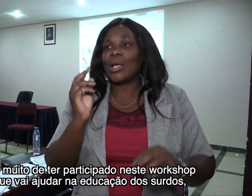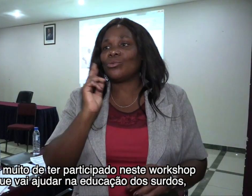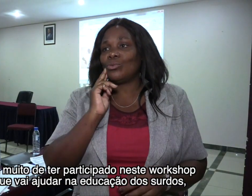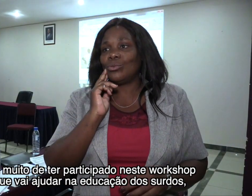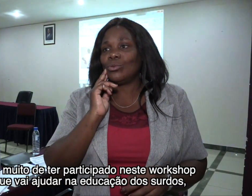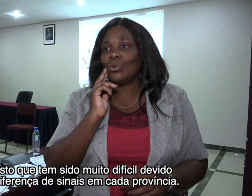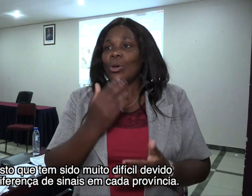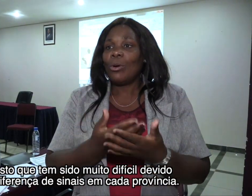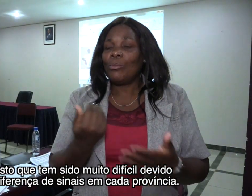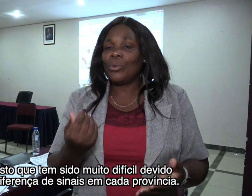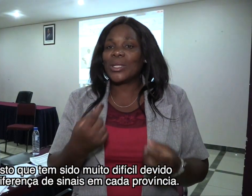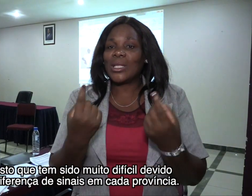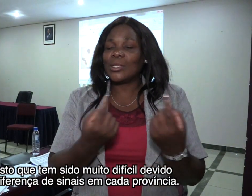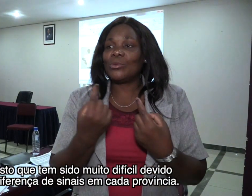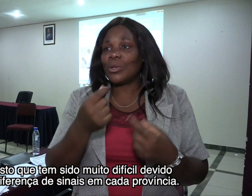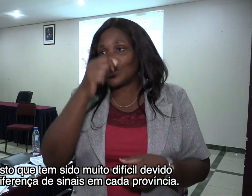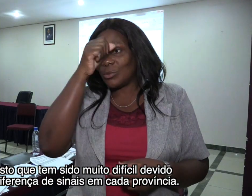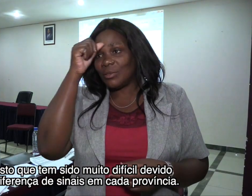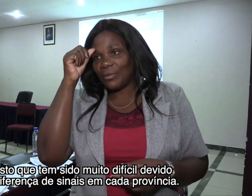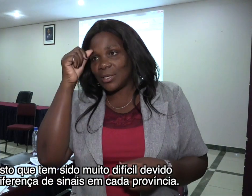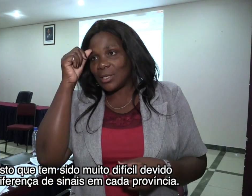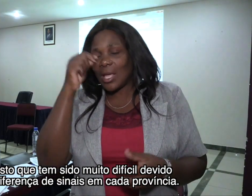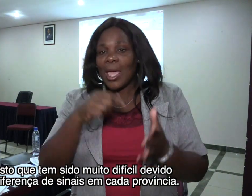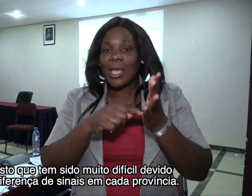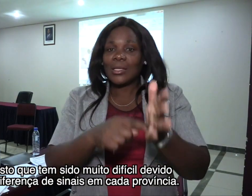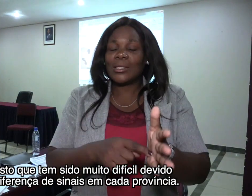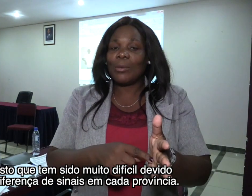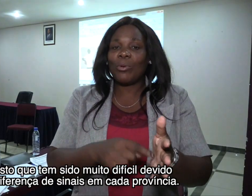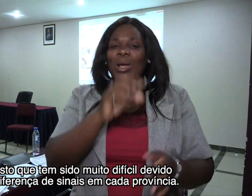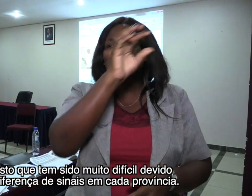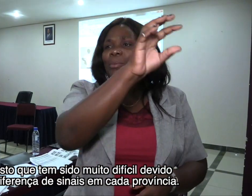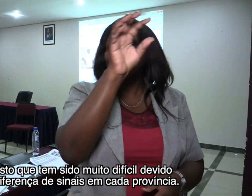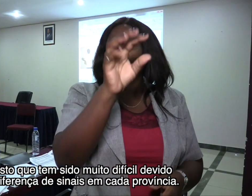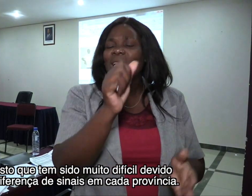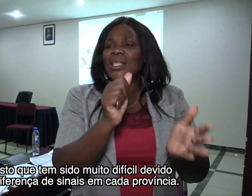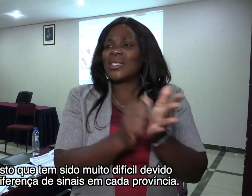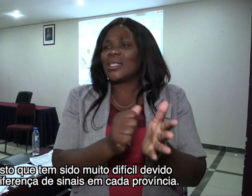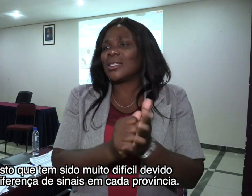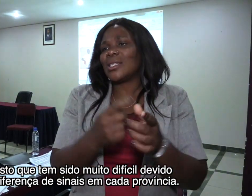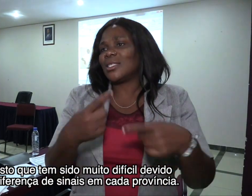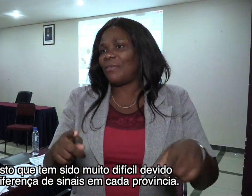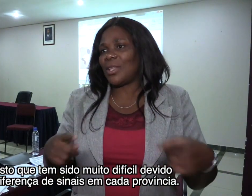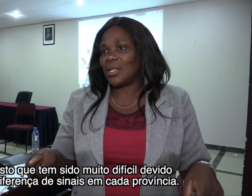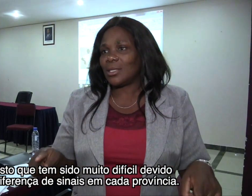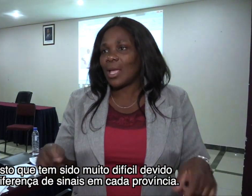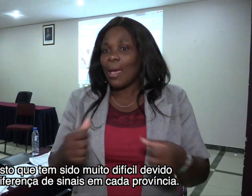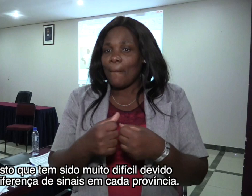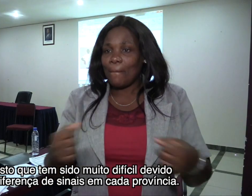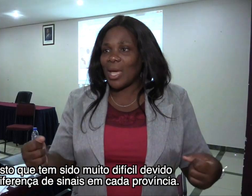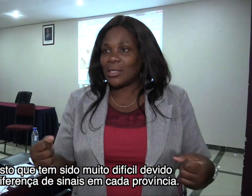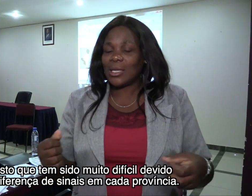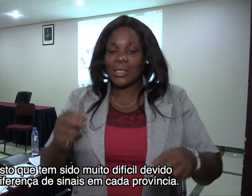surdos, visto que tem sido muito difícil devido às diferenças dos sinais em cada